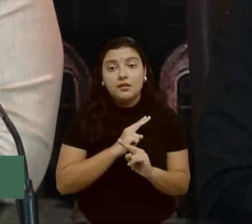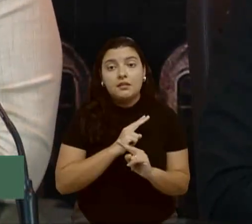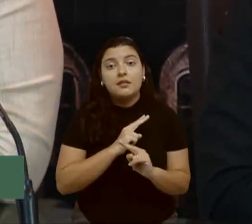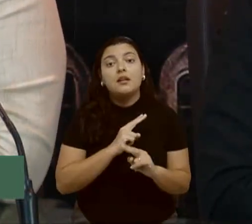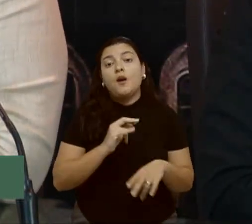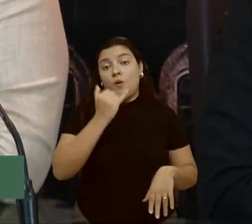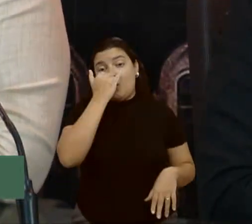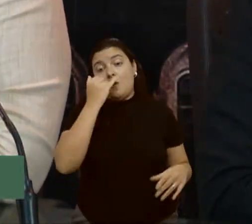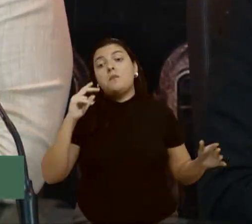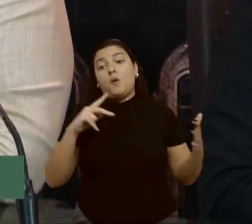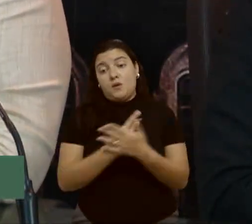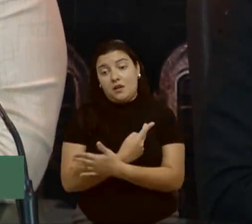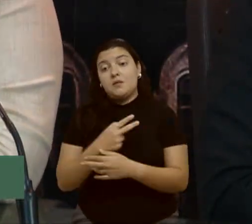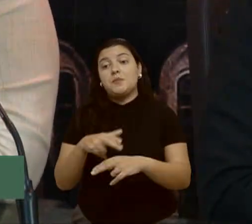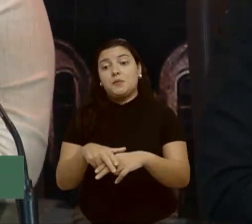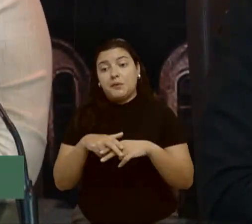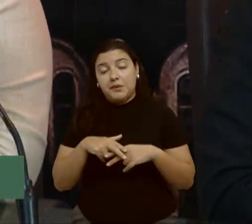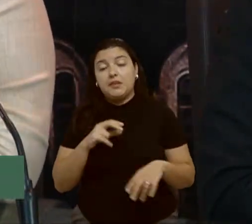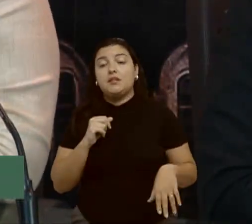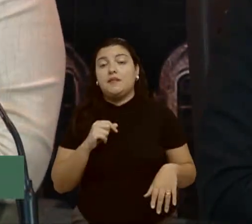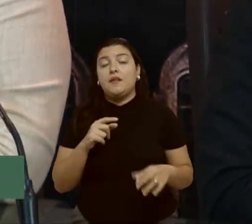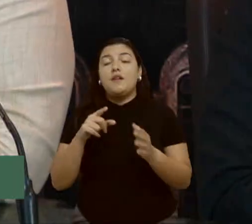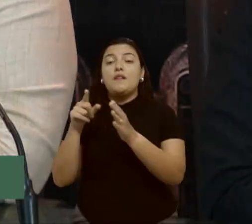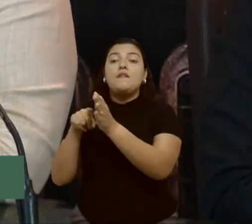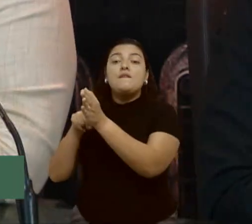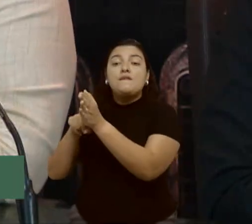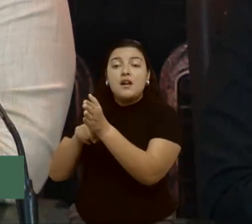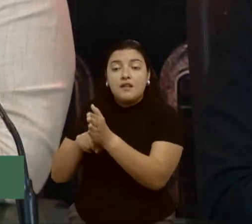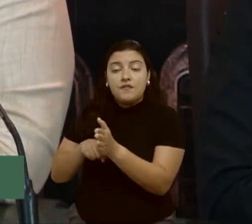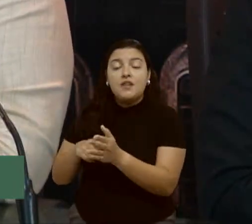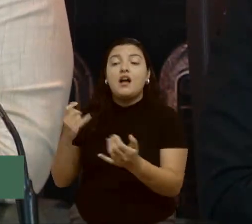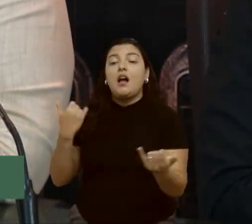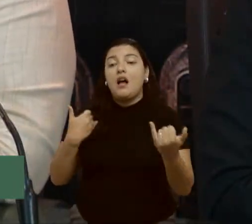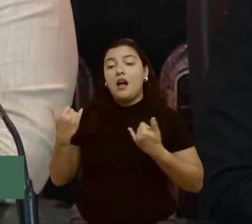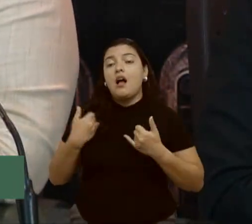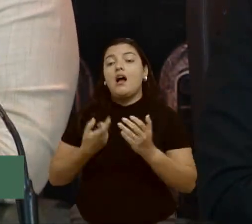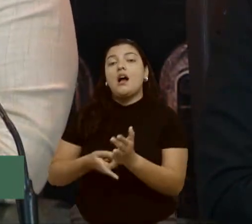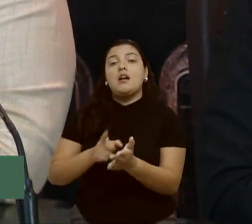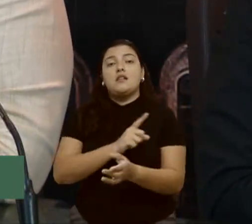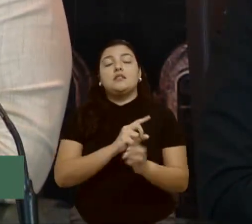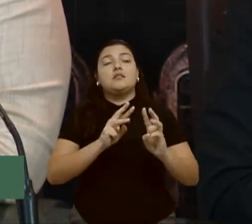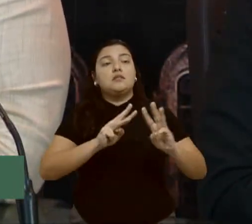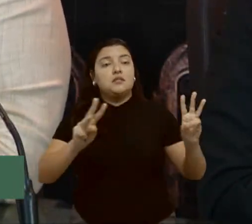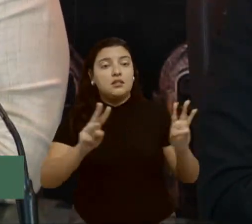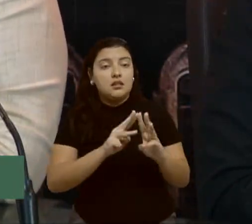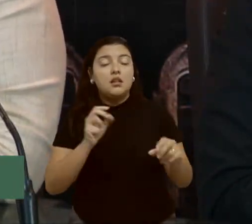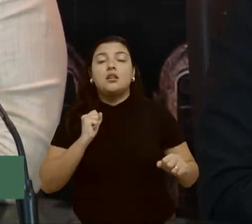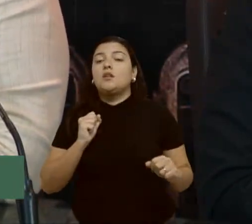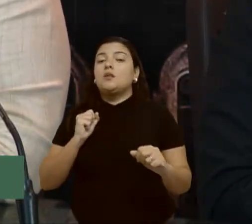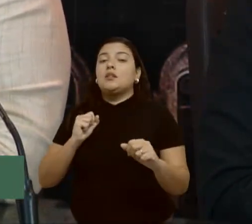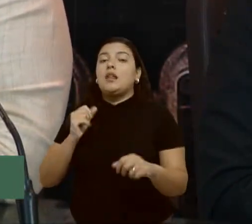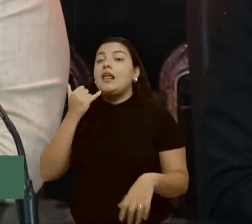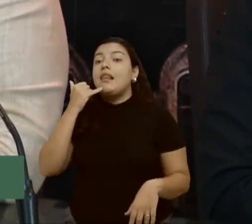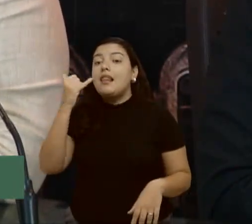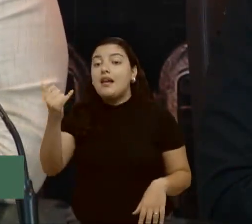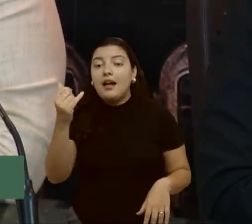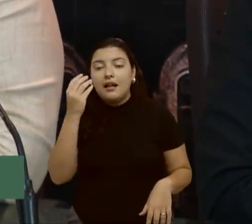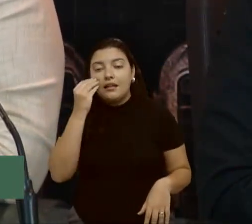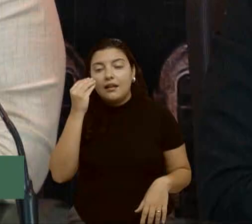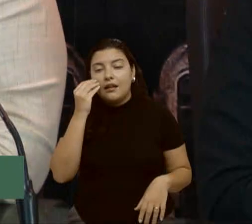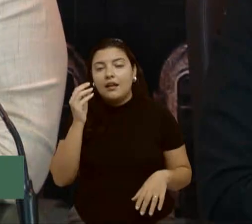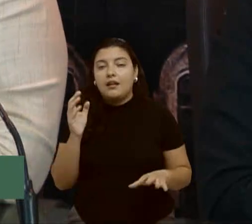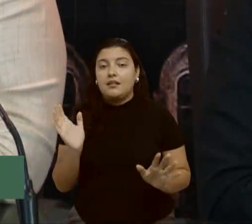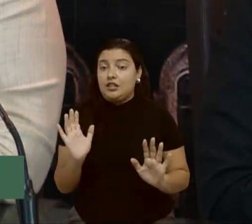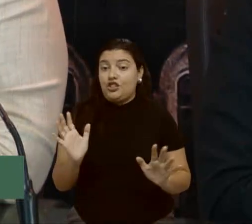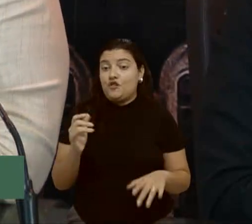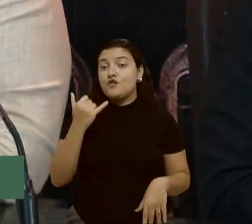no golpe. Então, assim, você não verifica tudo isso que os colegas falaram, né, do site, canais de comunicação, vou ligar aqui para testar. Ninguém liga para